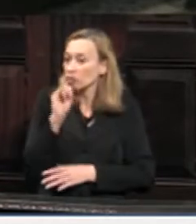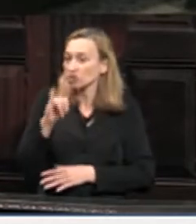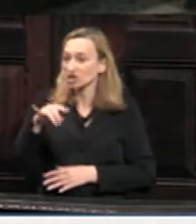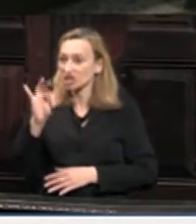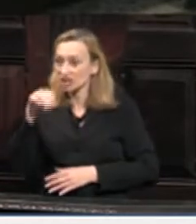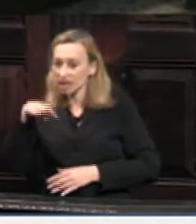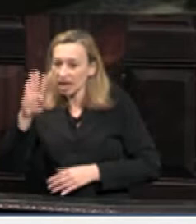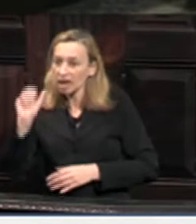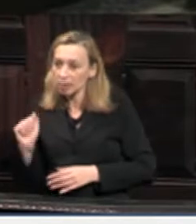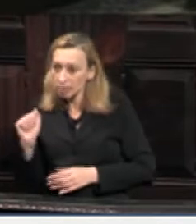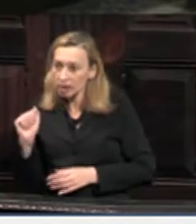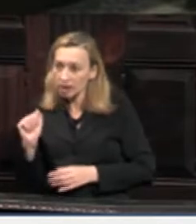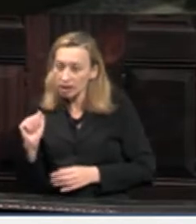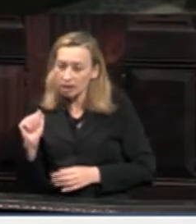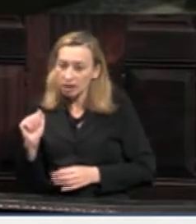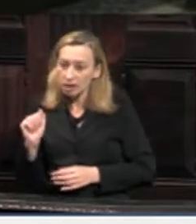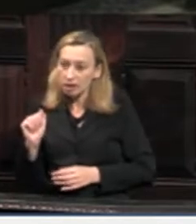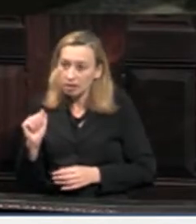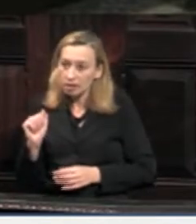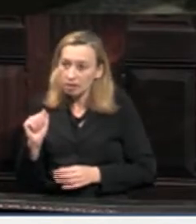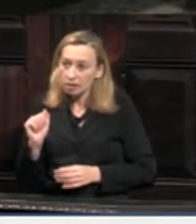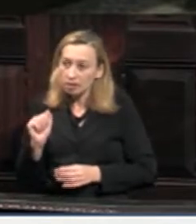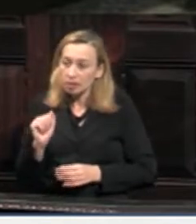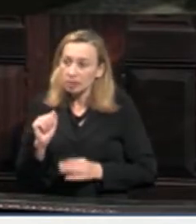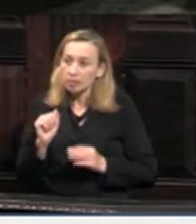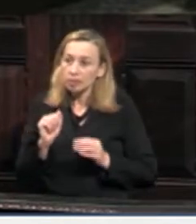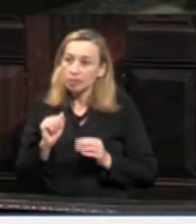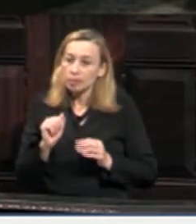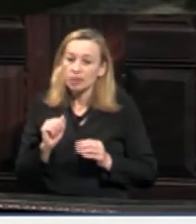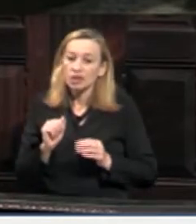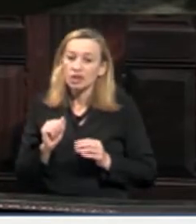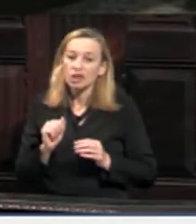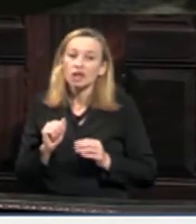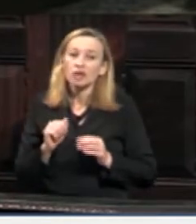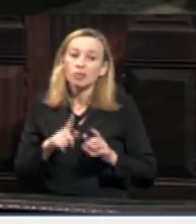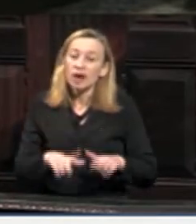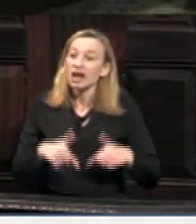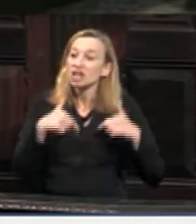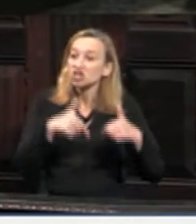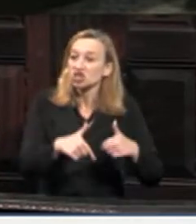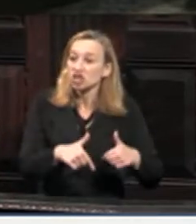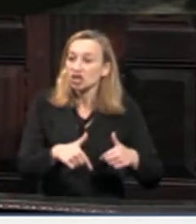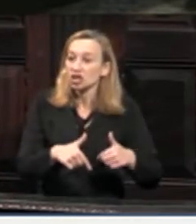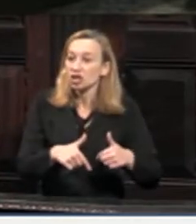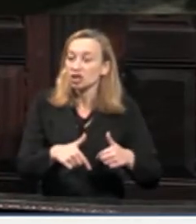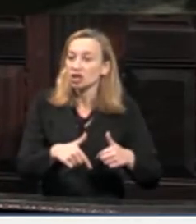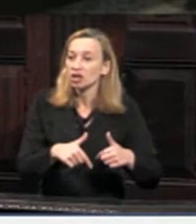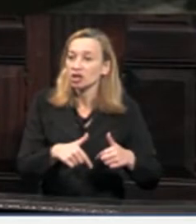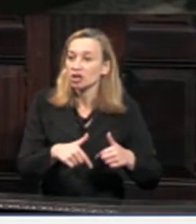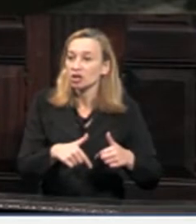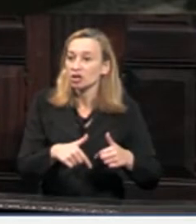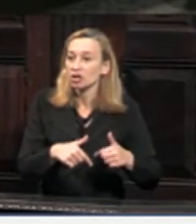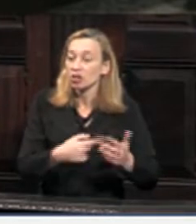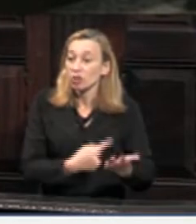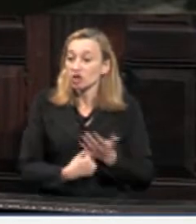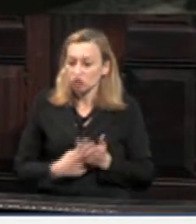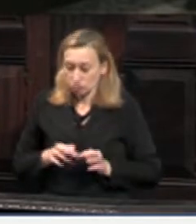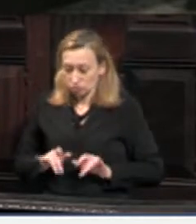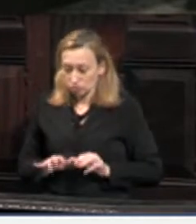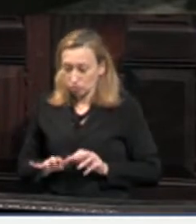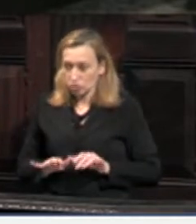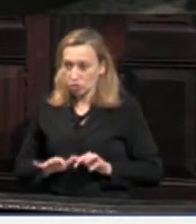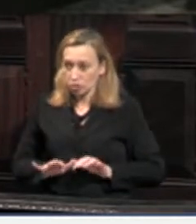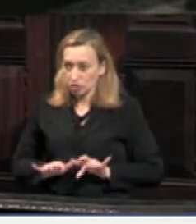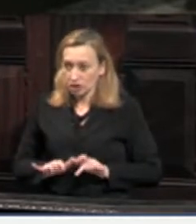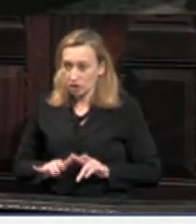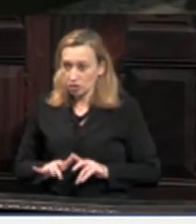um computador. Na verdade, o que eu pretendo, com a ajuda de Vossa Excelência,